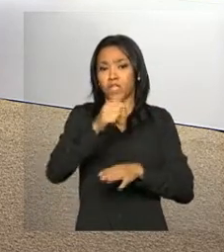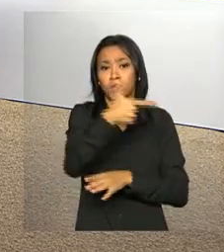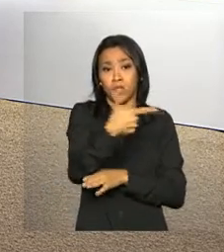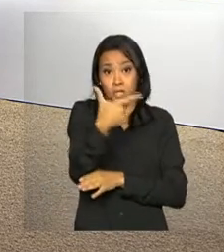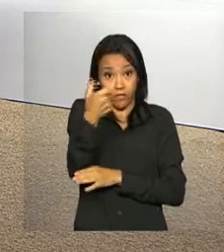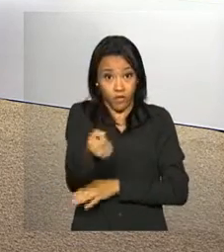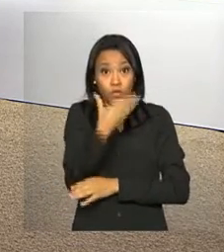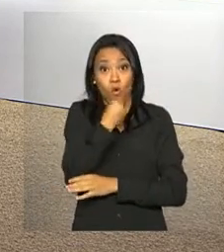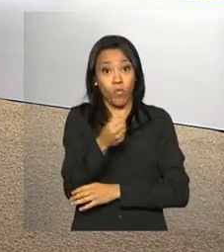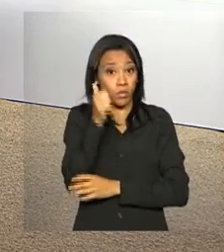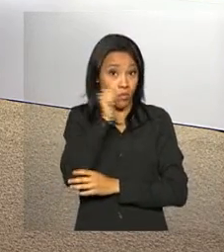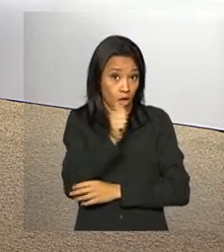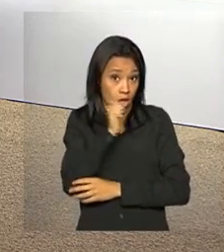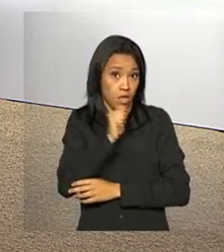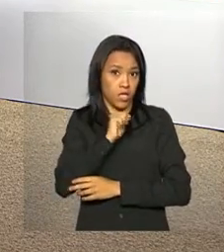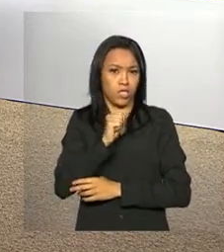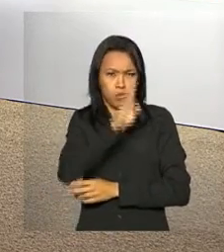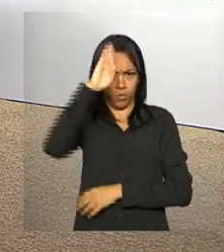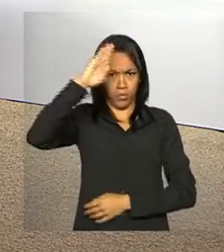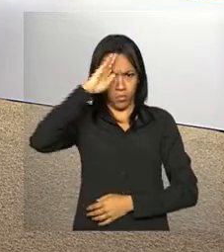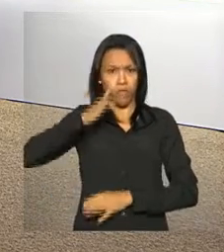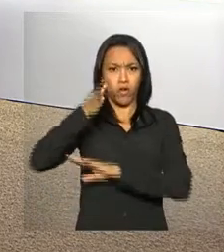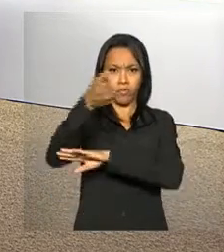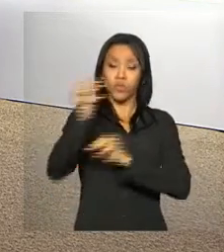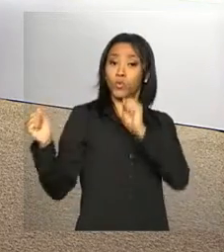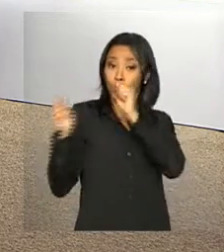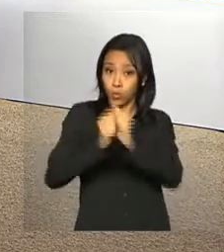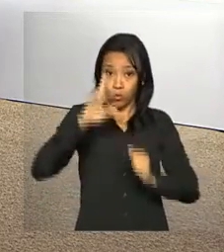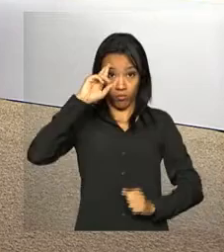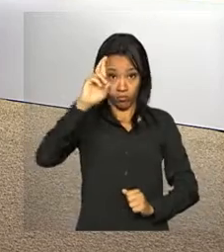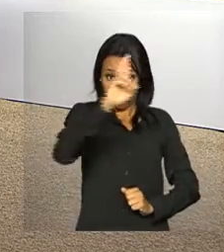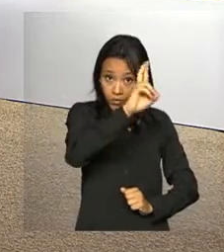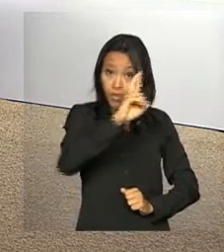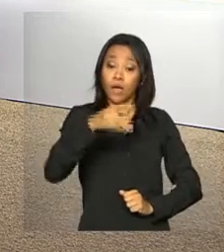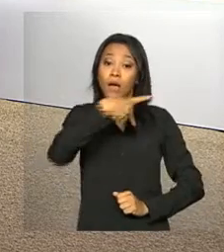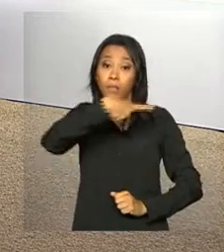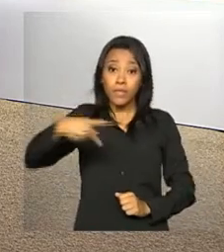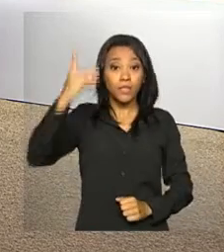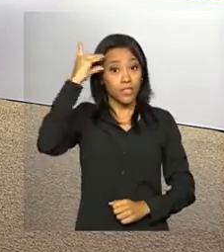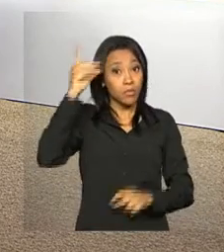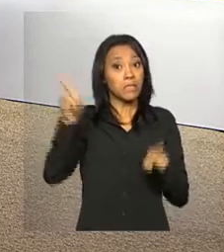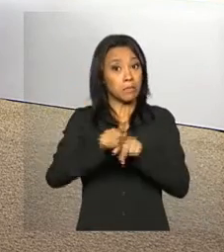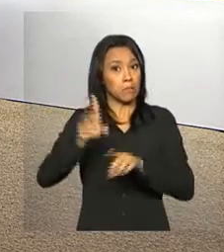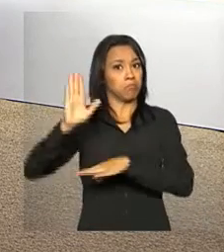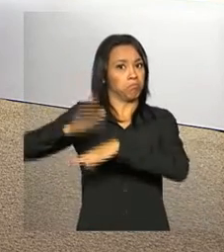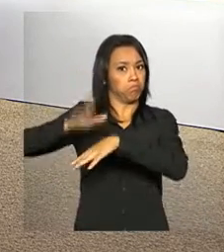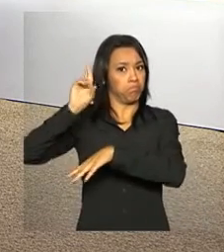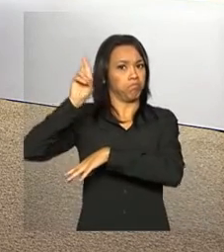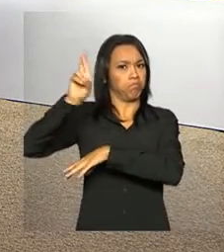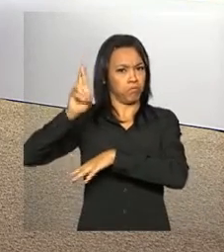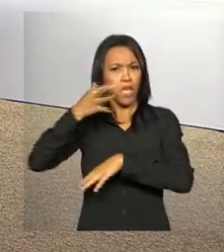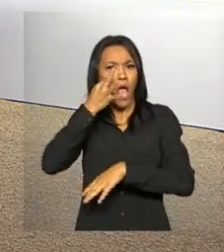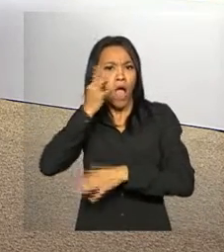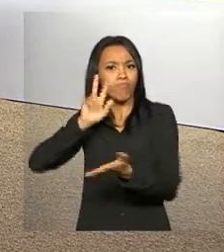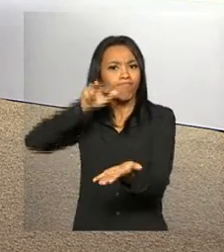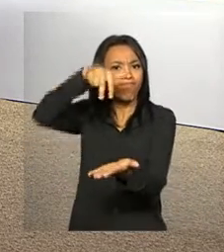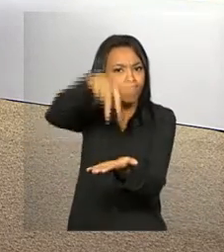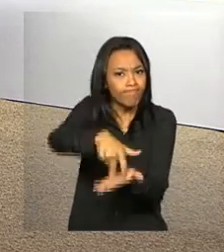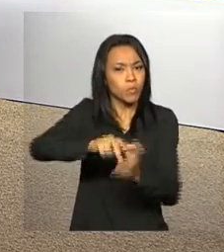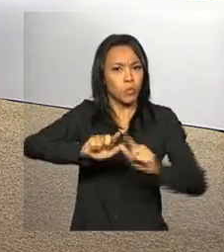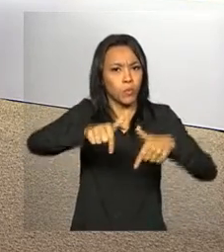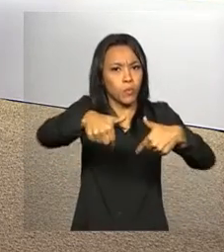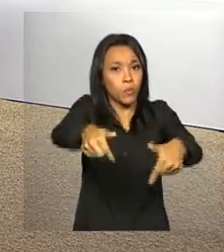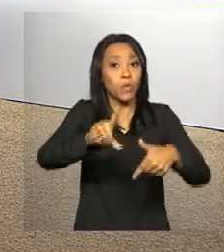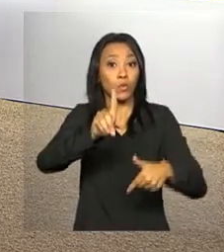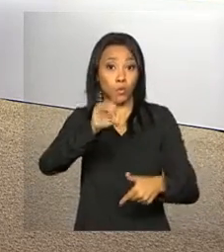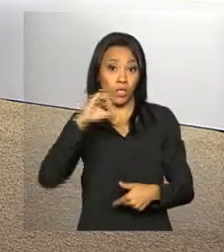junto com agentes de saúde autoridades presidenta dilma rousseff liderou o trabalho e participou pessoalmente das ações